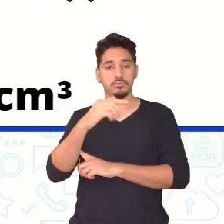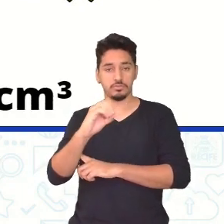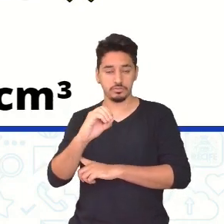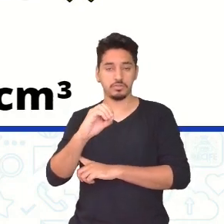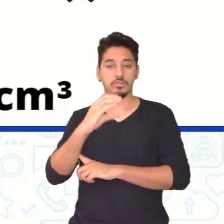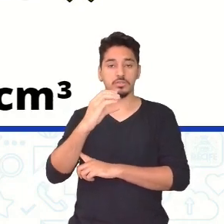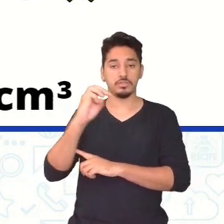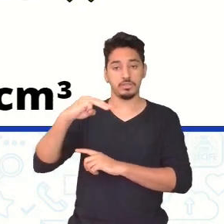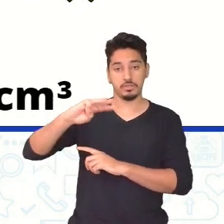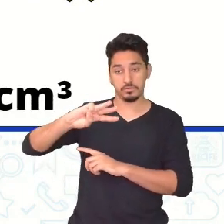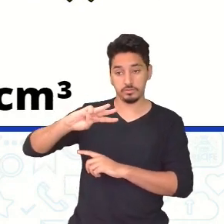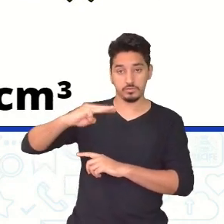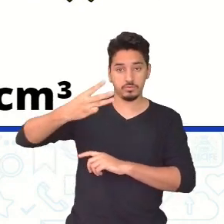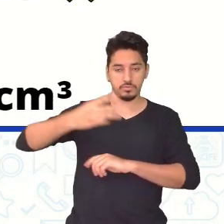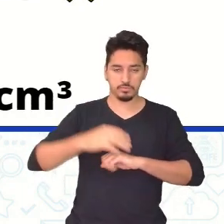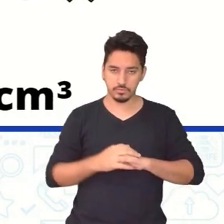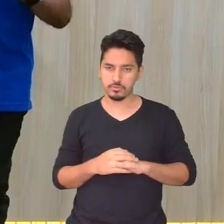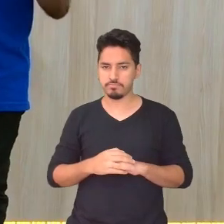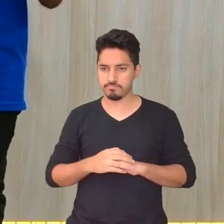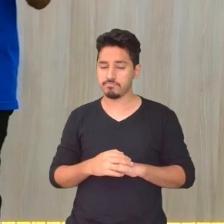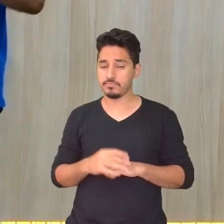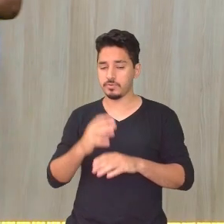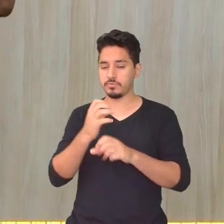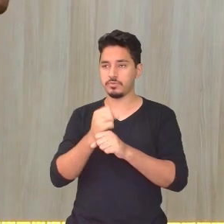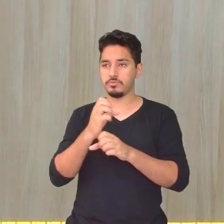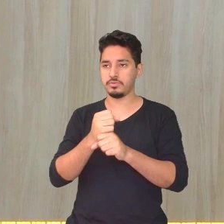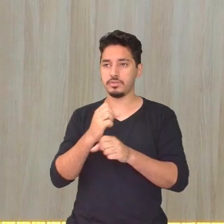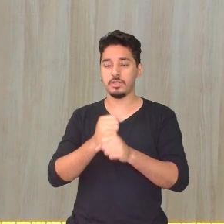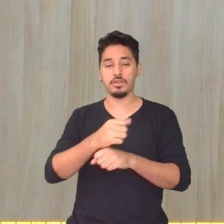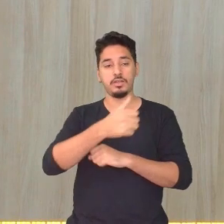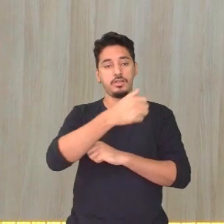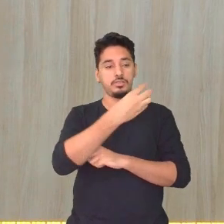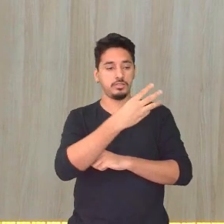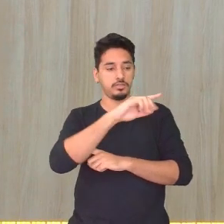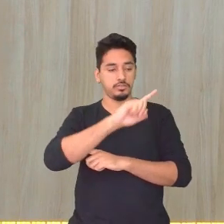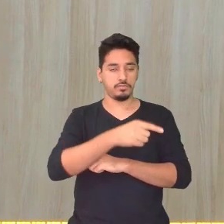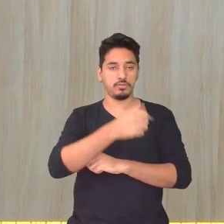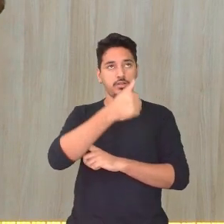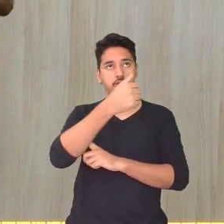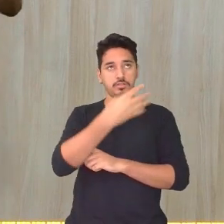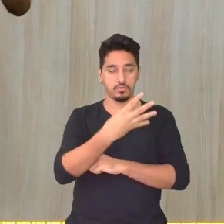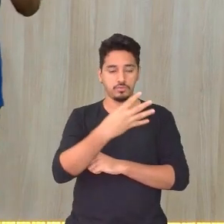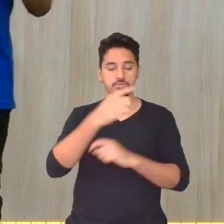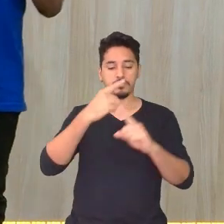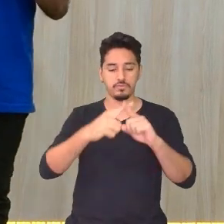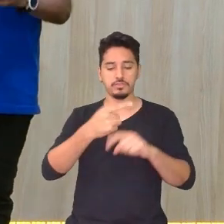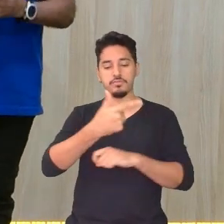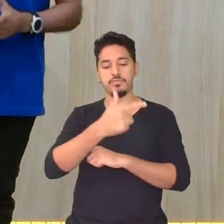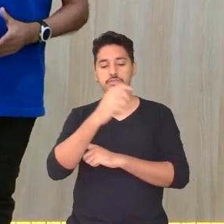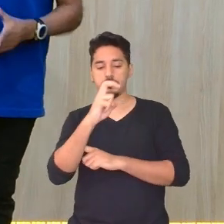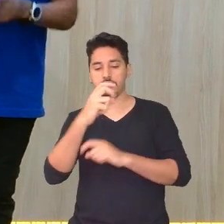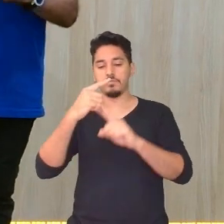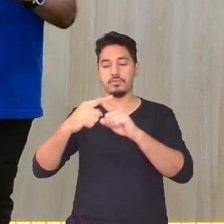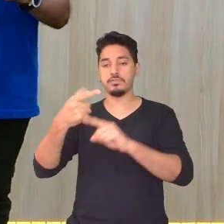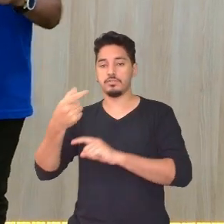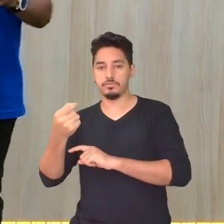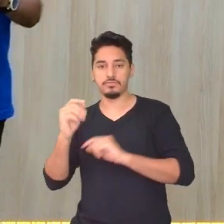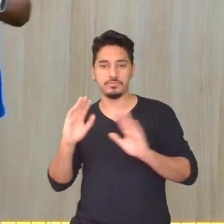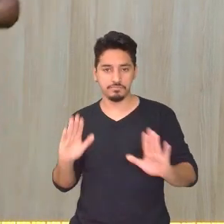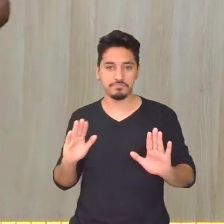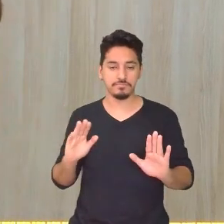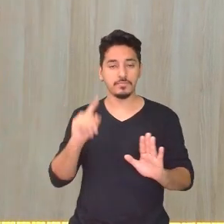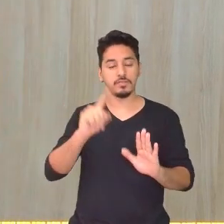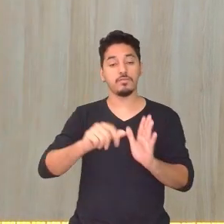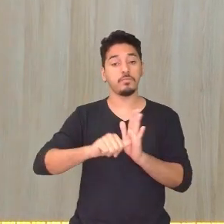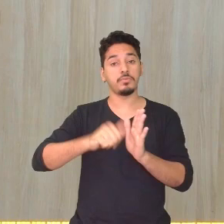1.570 centímetros cúbicos. Só é multiplicar 3,14 por 25 e depois por 20. Esse aí